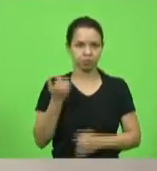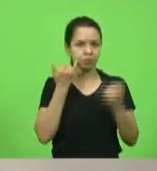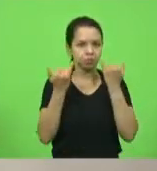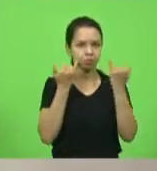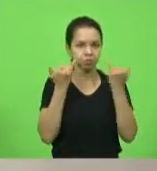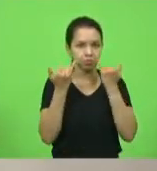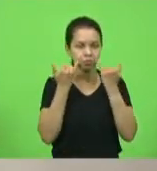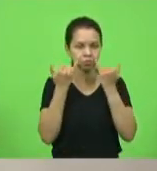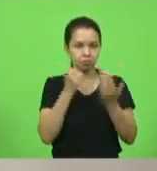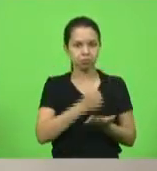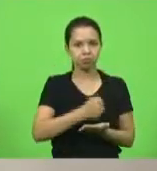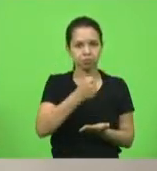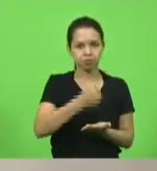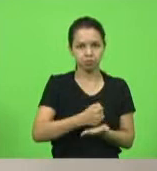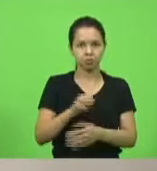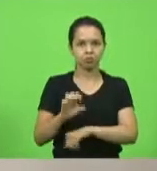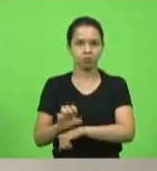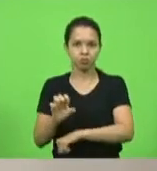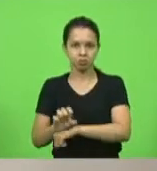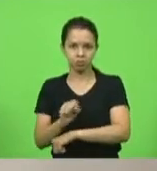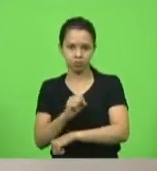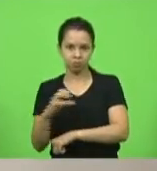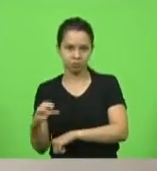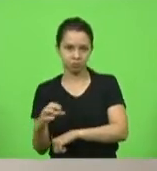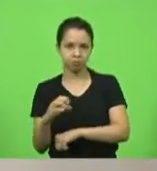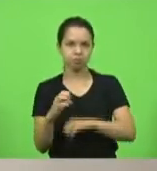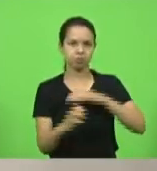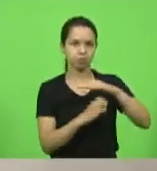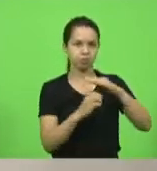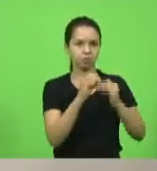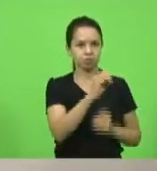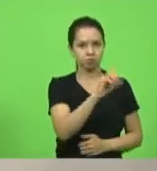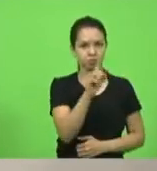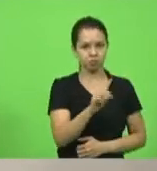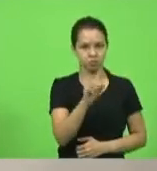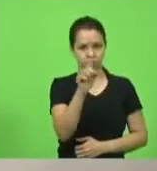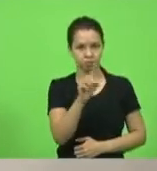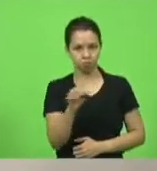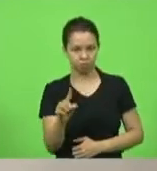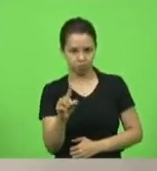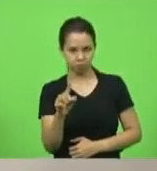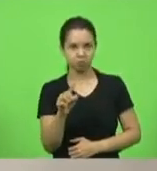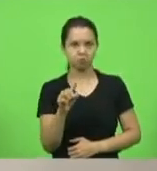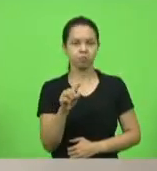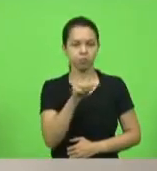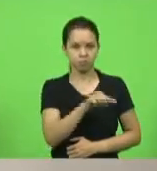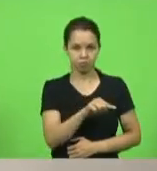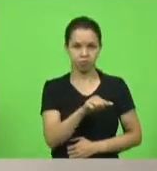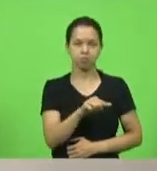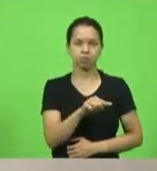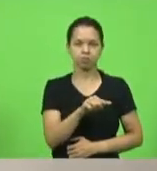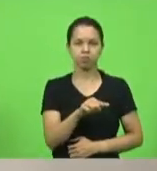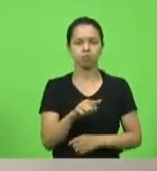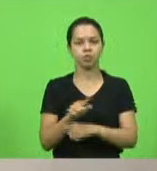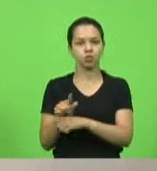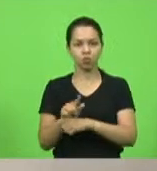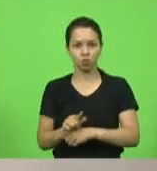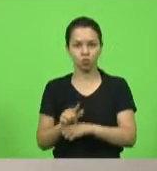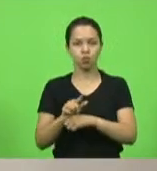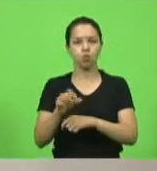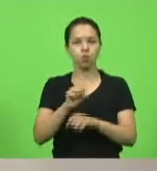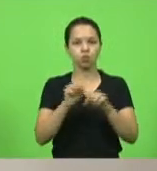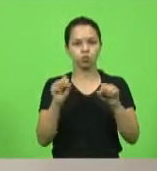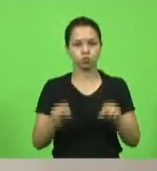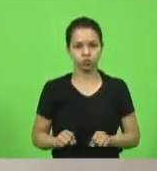do contrato entre o Estado de Santa Catarina e a empresa OZZ, que coordena o sistema do SAMU, em discussão. Não havendo quem